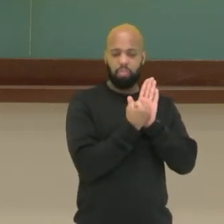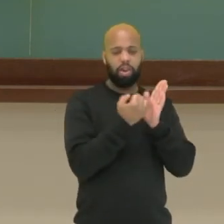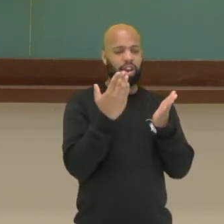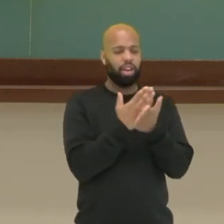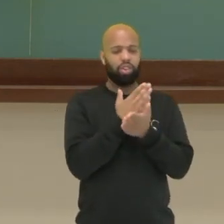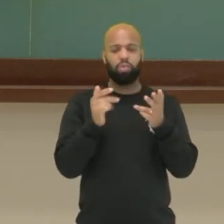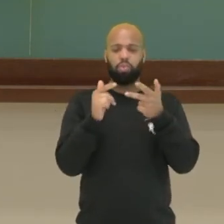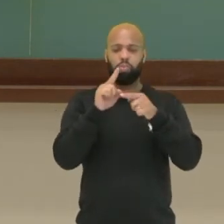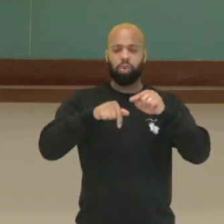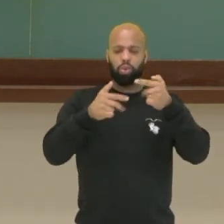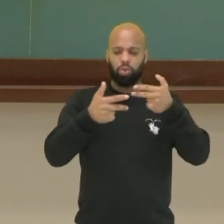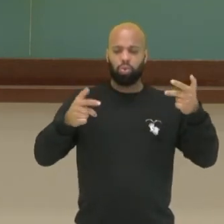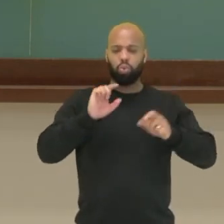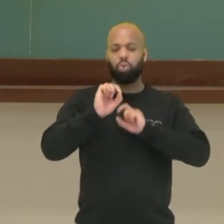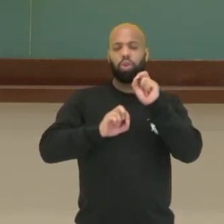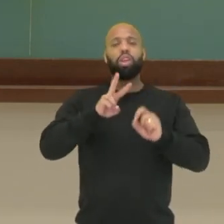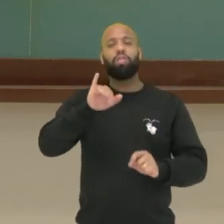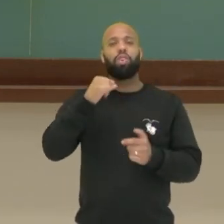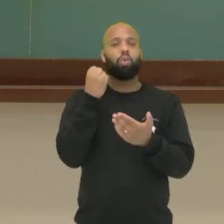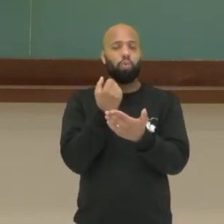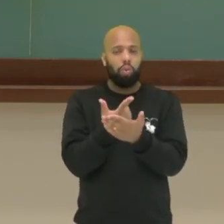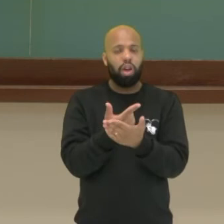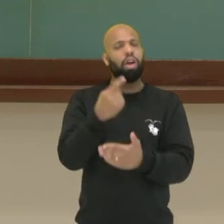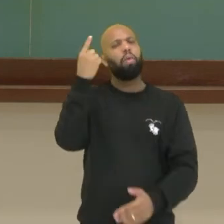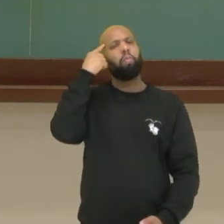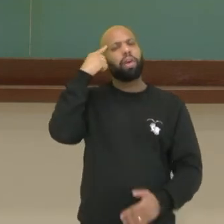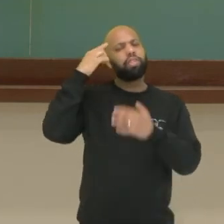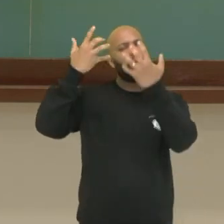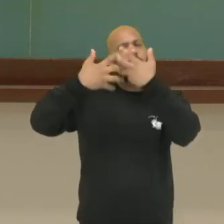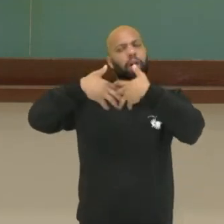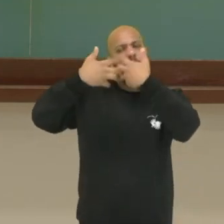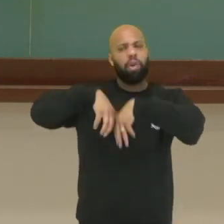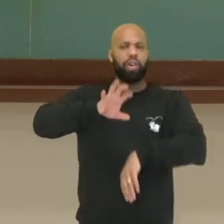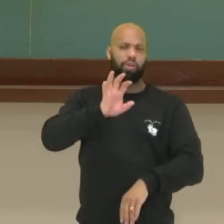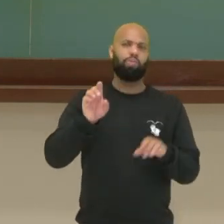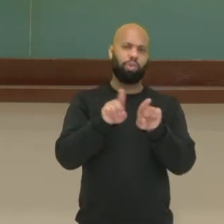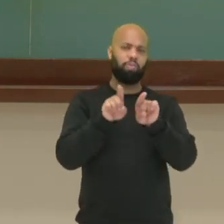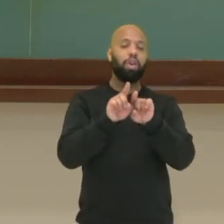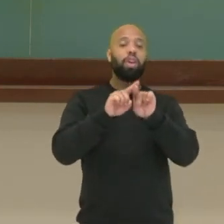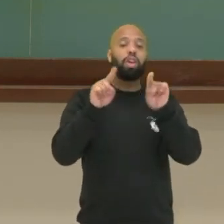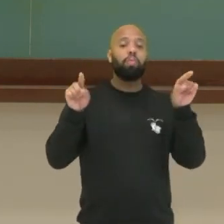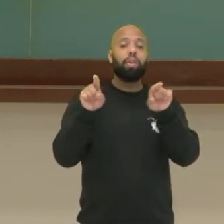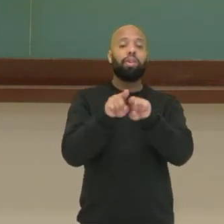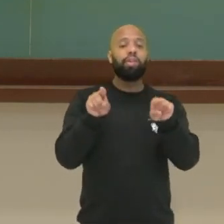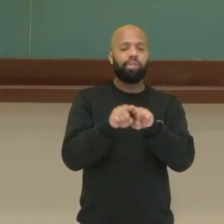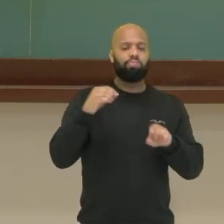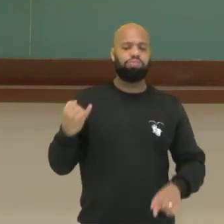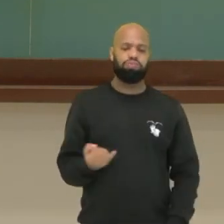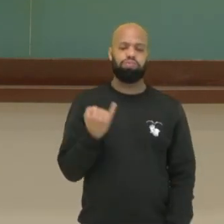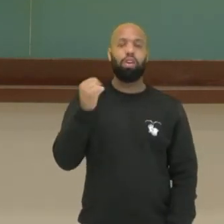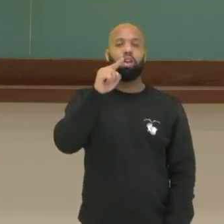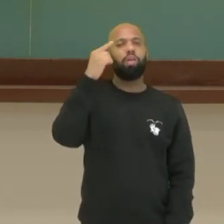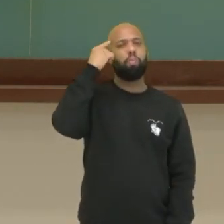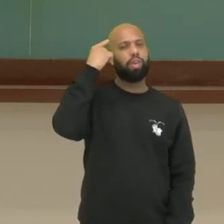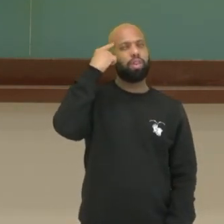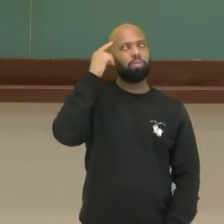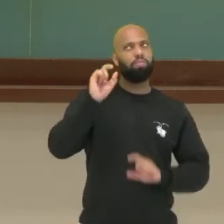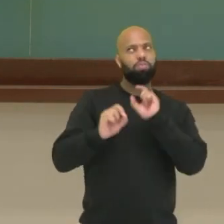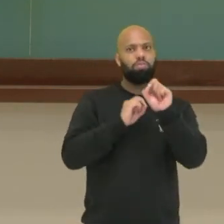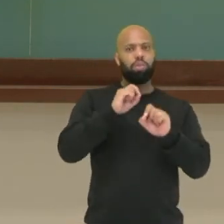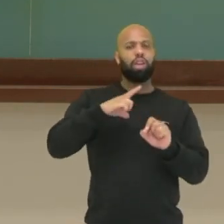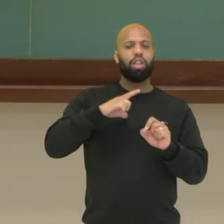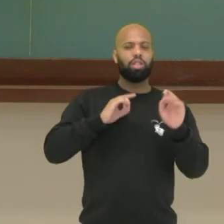o que vai comprar, enfim. Pensem nisso, raciocinem isso. Mas além disso, vocês devem ter percebido que durante a